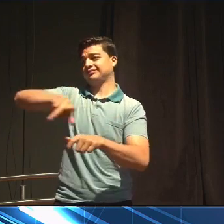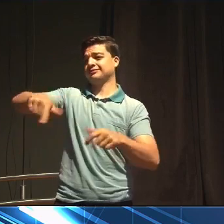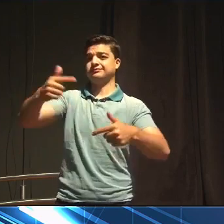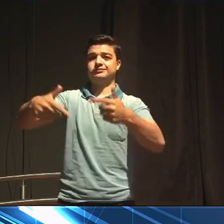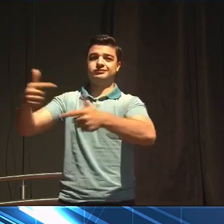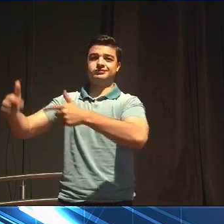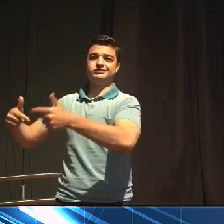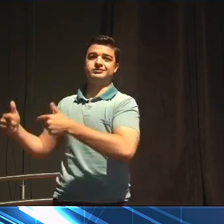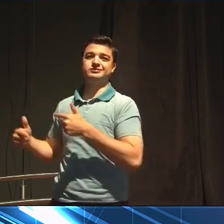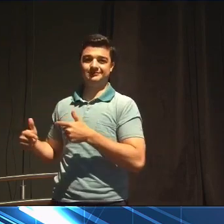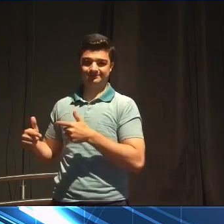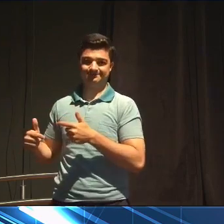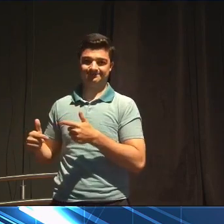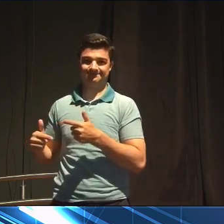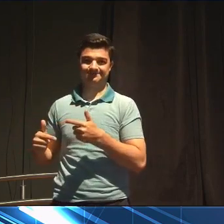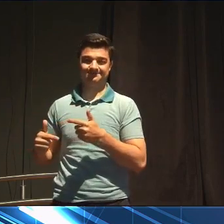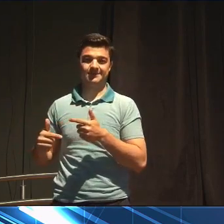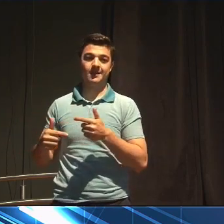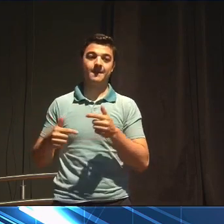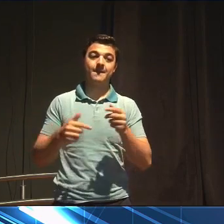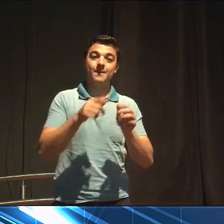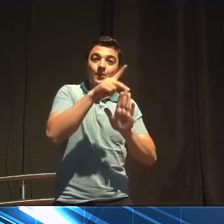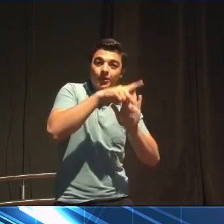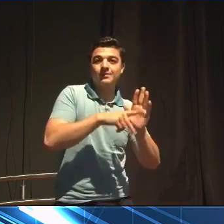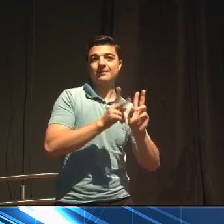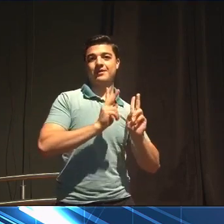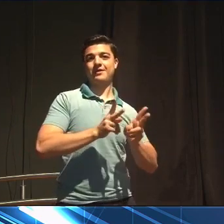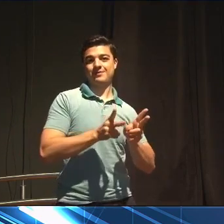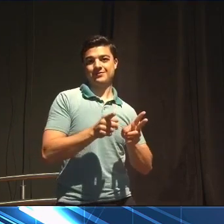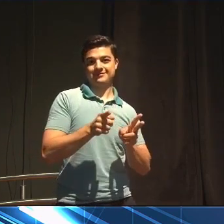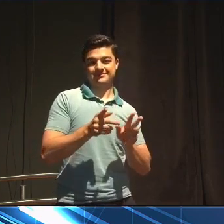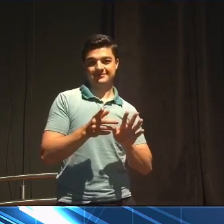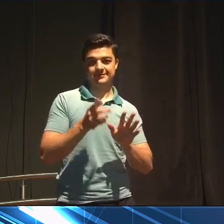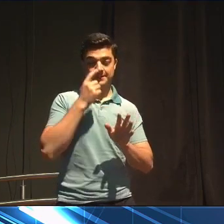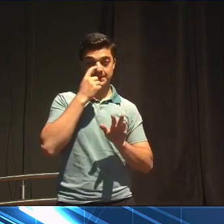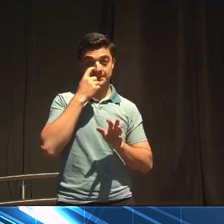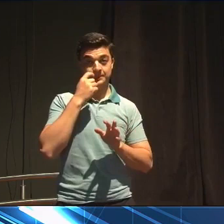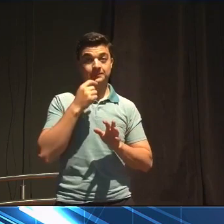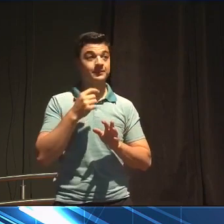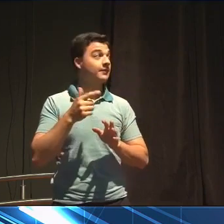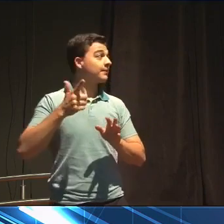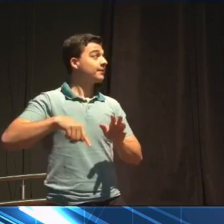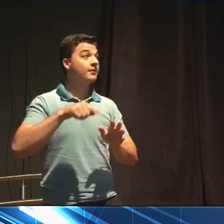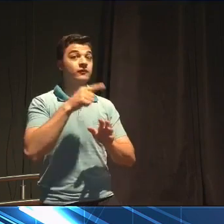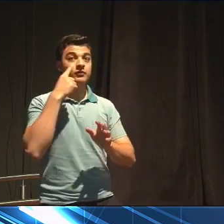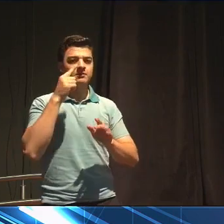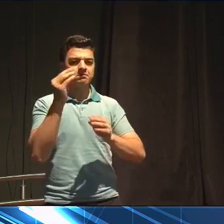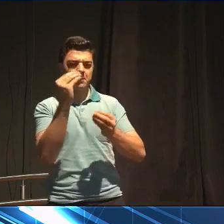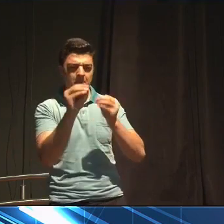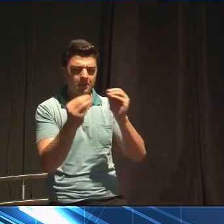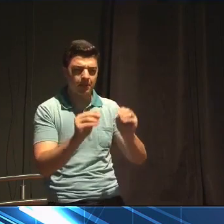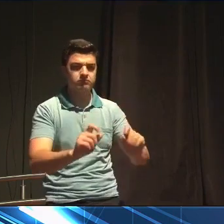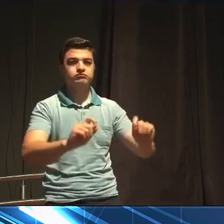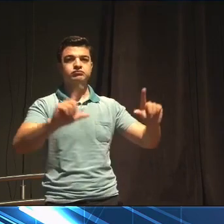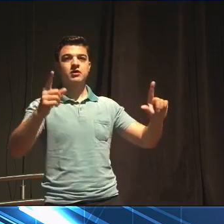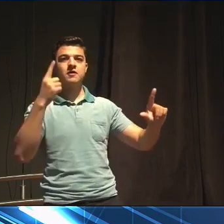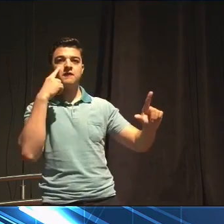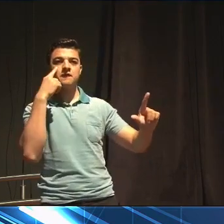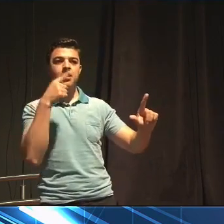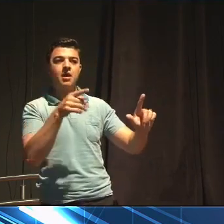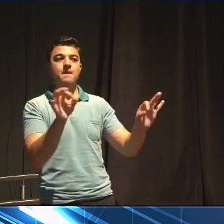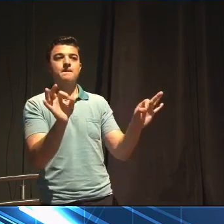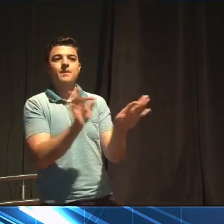fidelidade real para você poder, ver como o produto final vai estar, né, testar antes